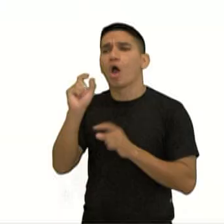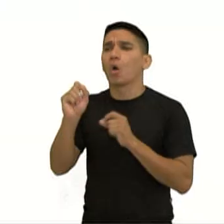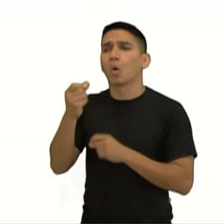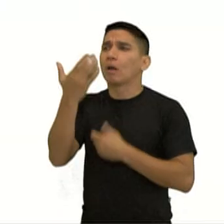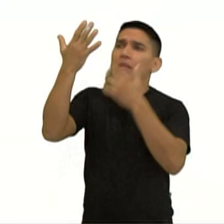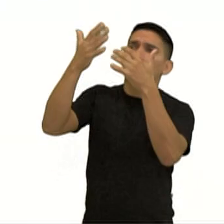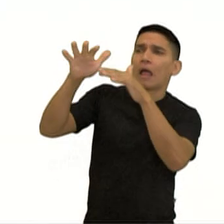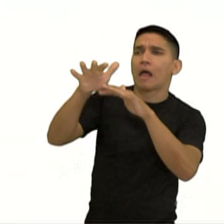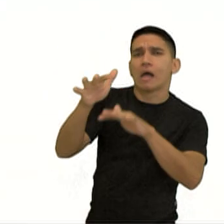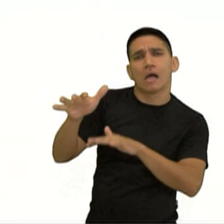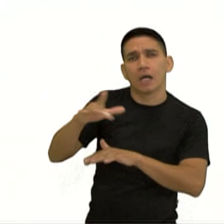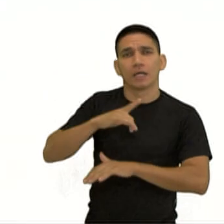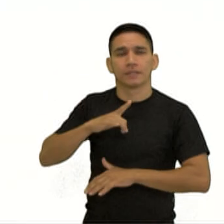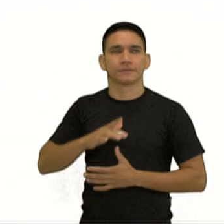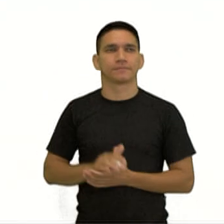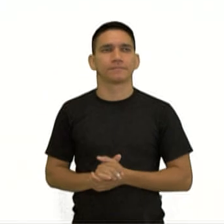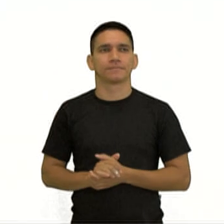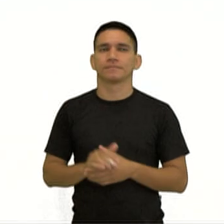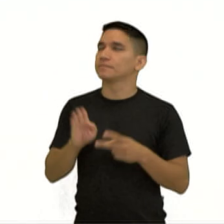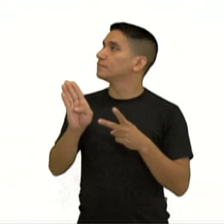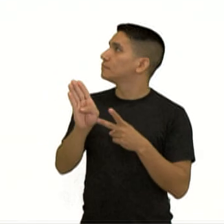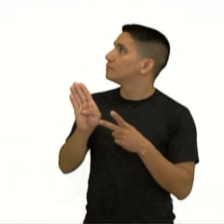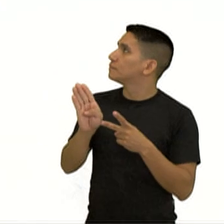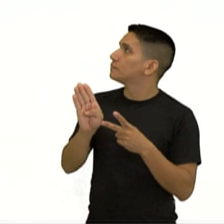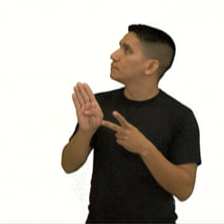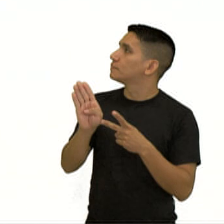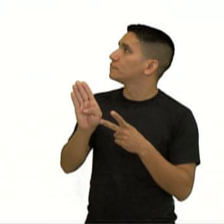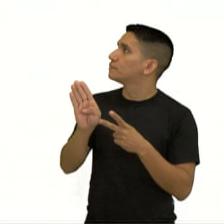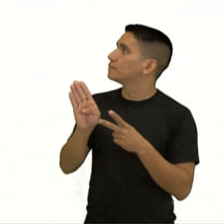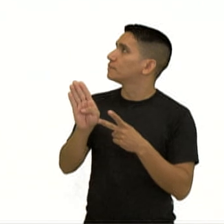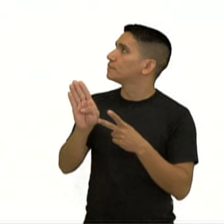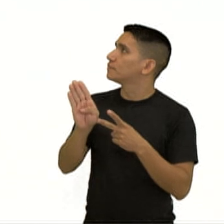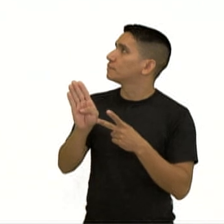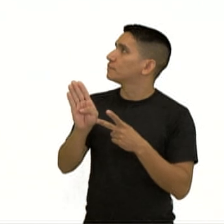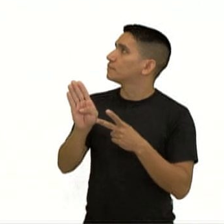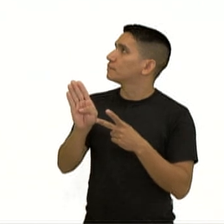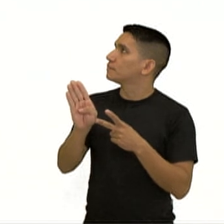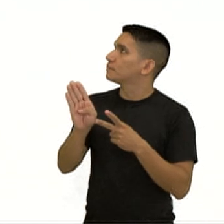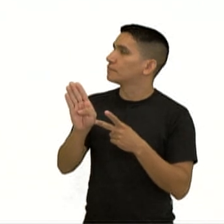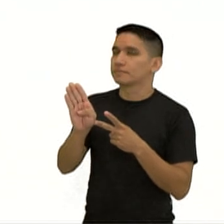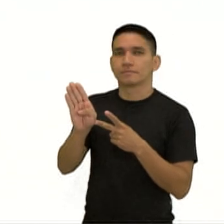como verbo principal. Excuse me, I for a quiet place.